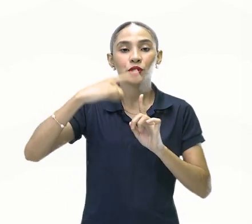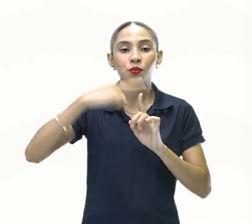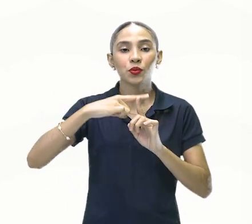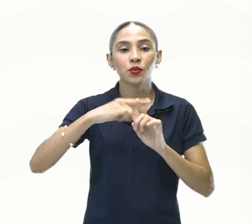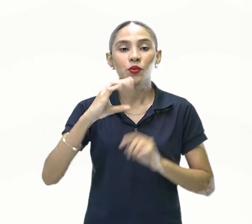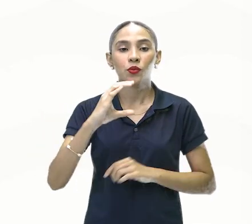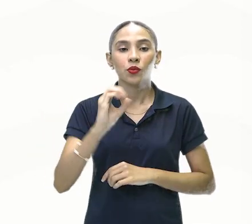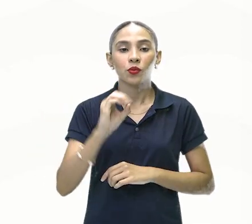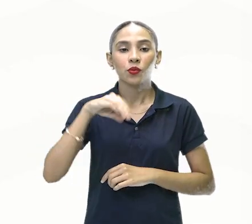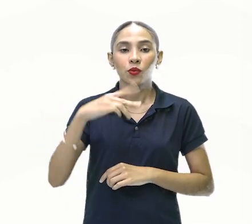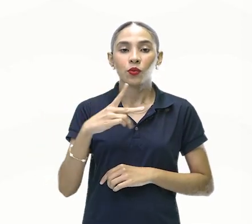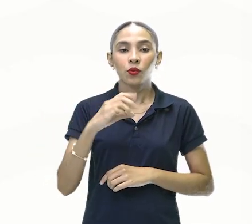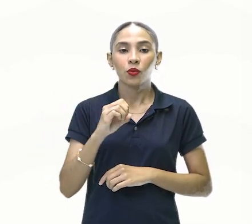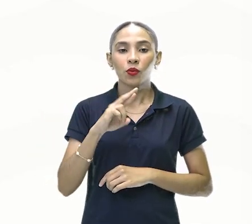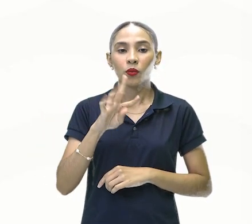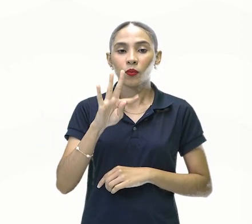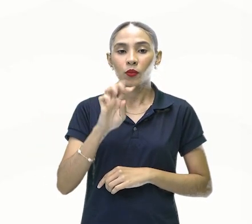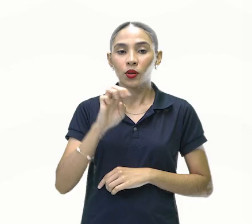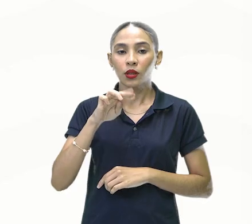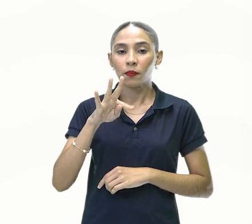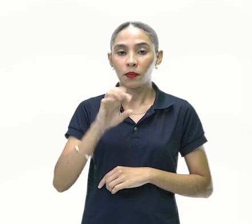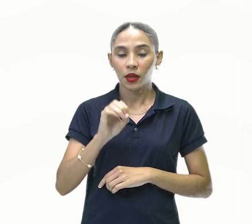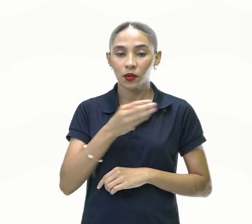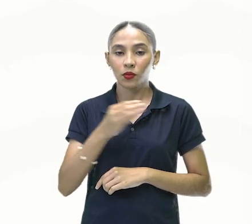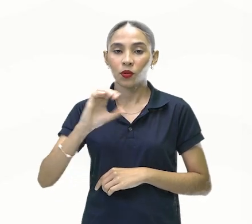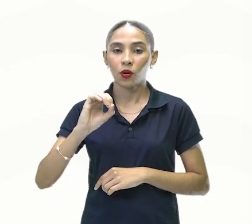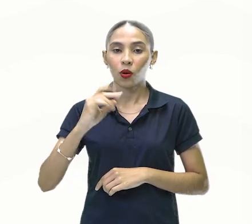centro óptico da lente,